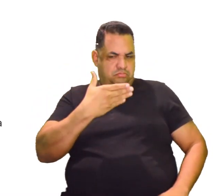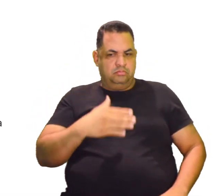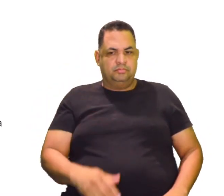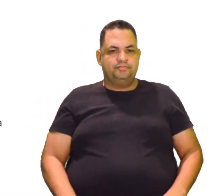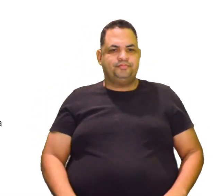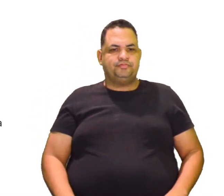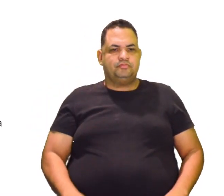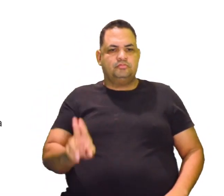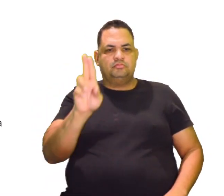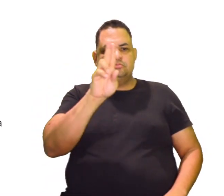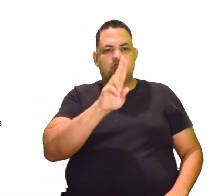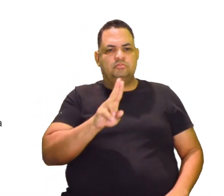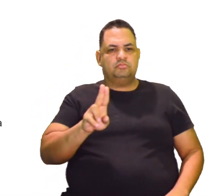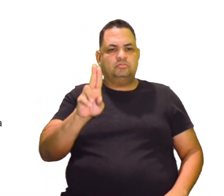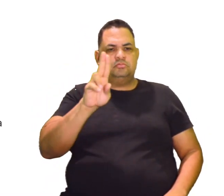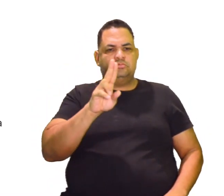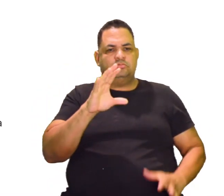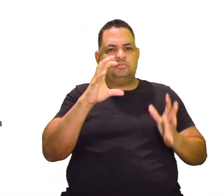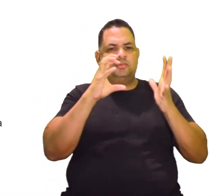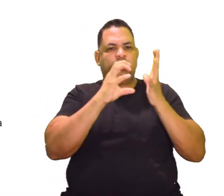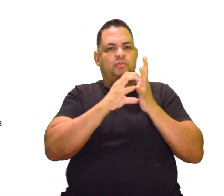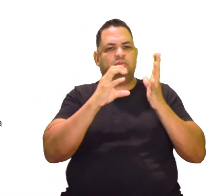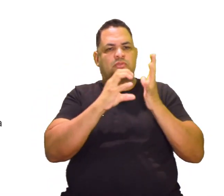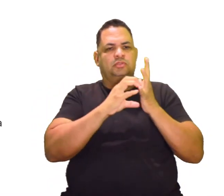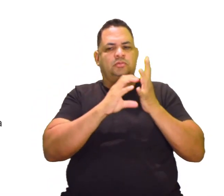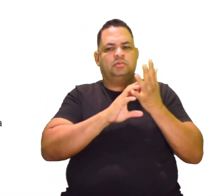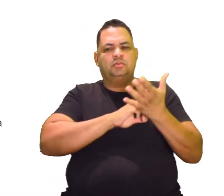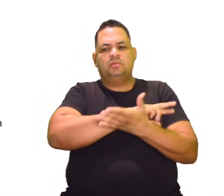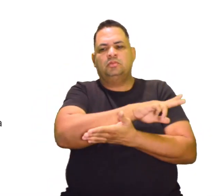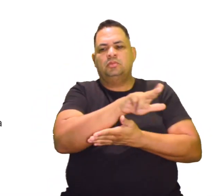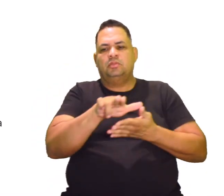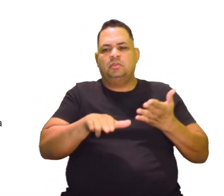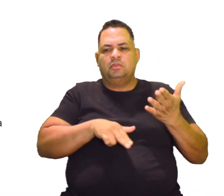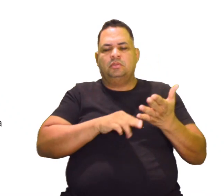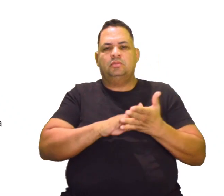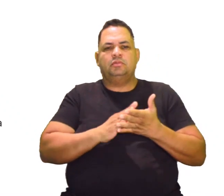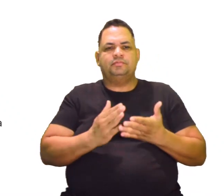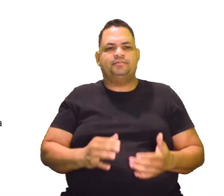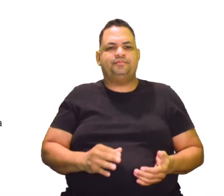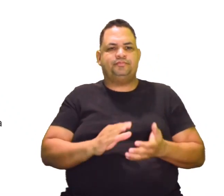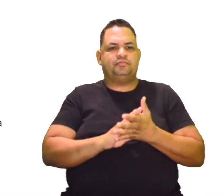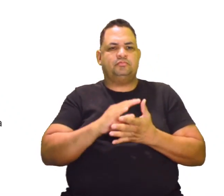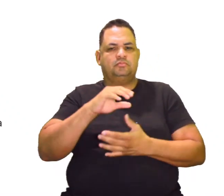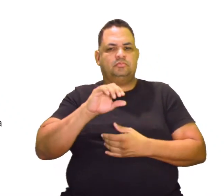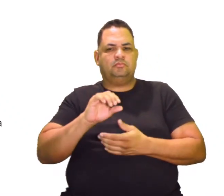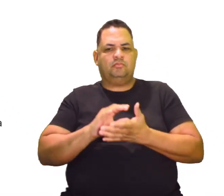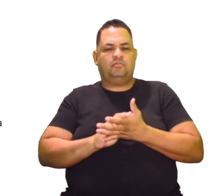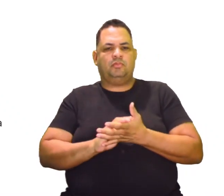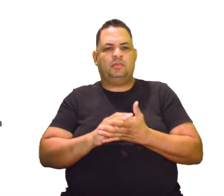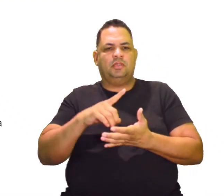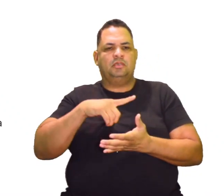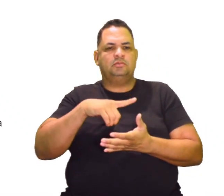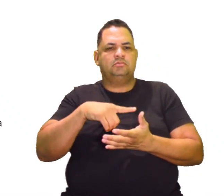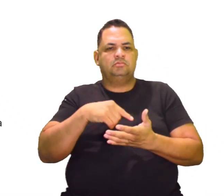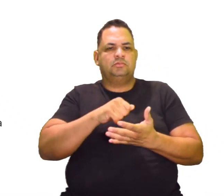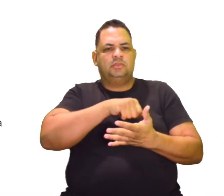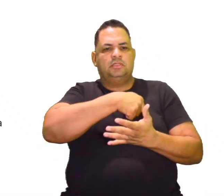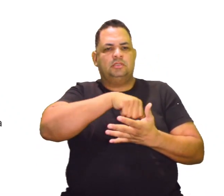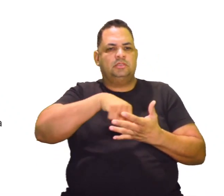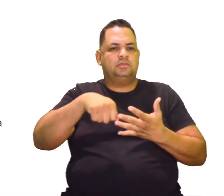e utilizavam-se muito dos símbolos, né? Como nós podemos os aeroglifos, né? Muitos símbolos